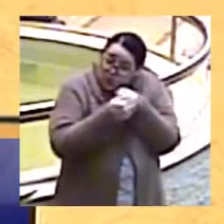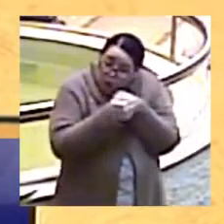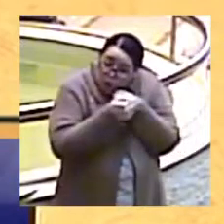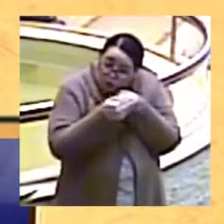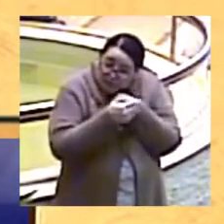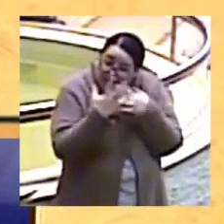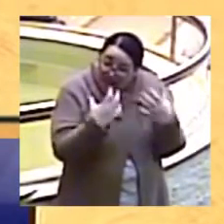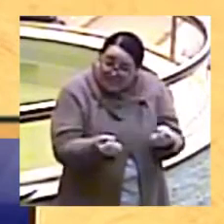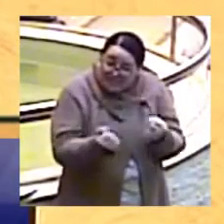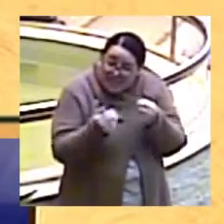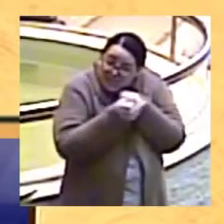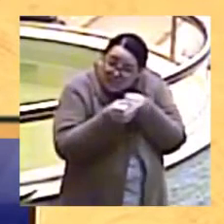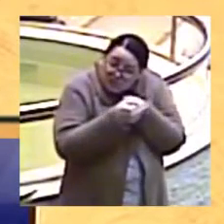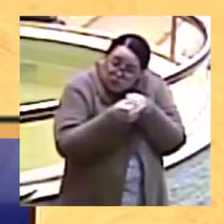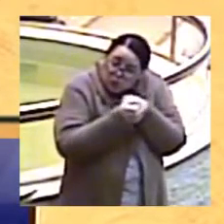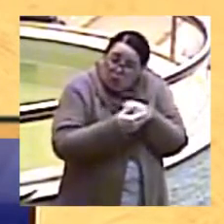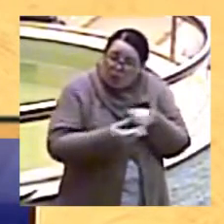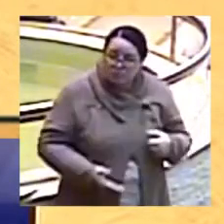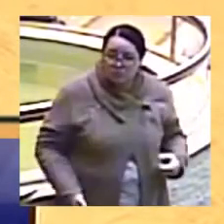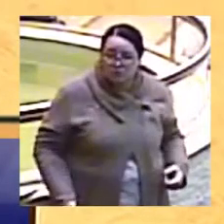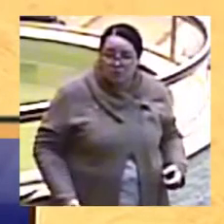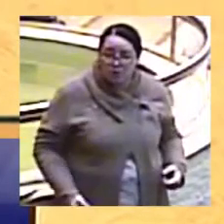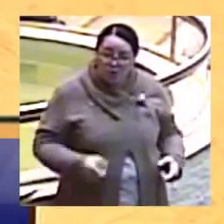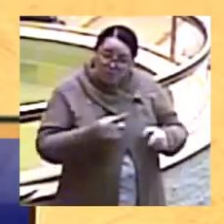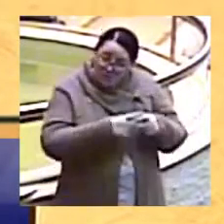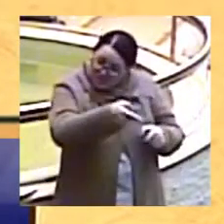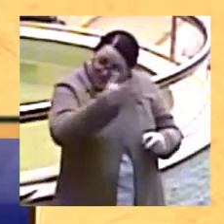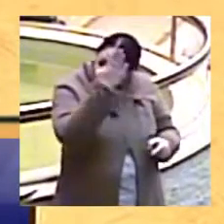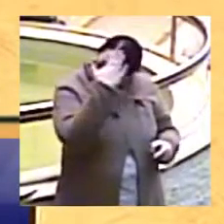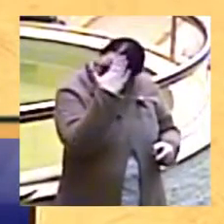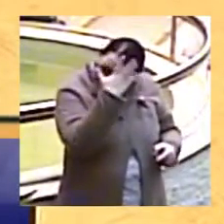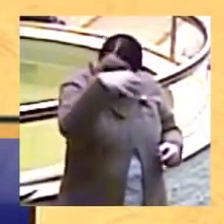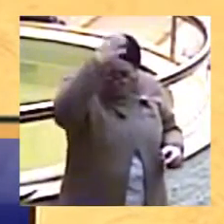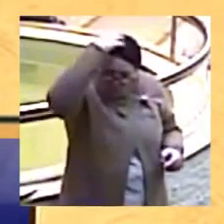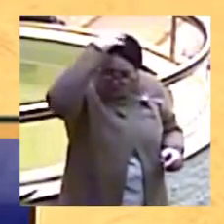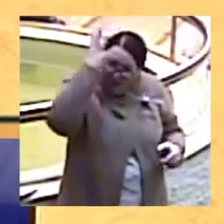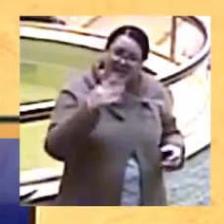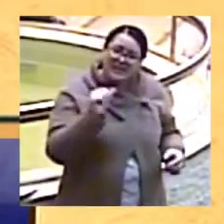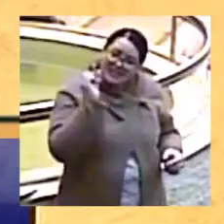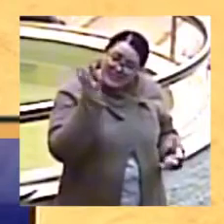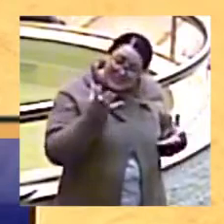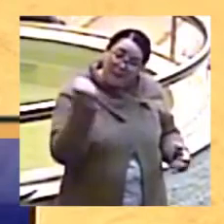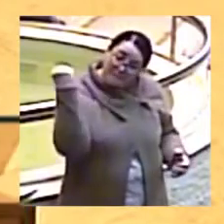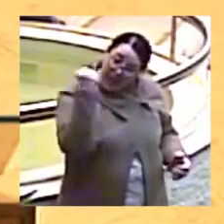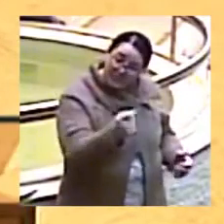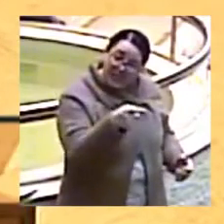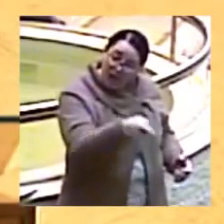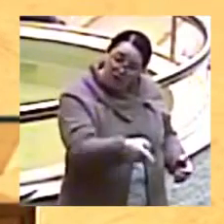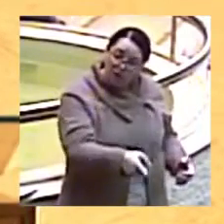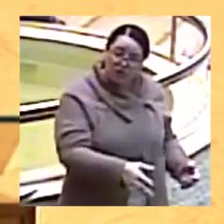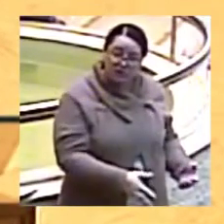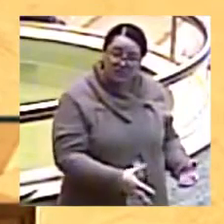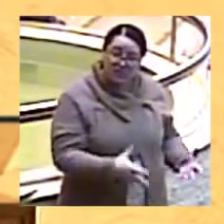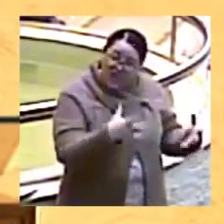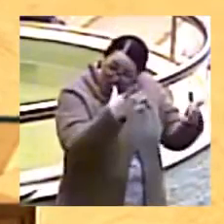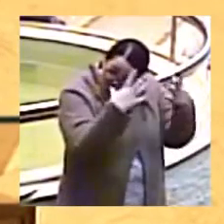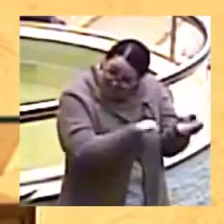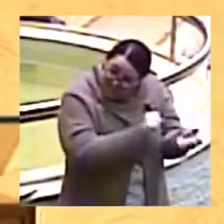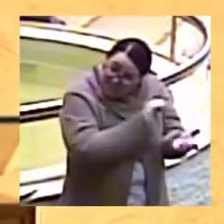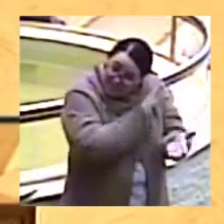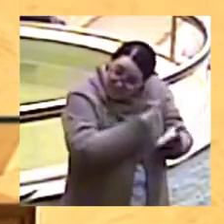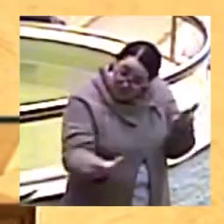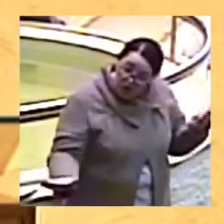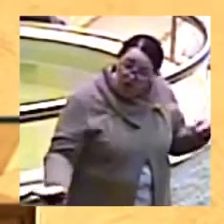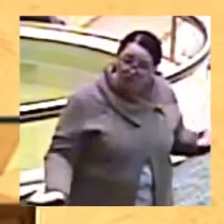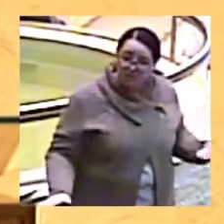que está acontecendo na sociedade. É você aceitar, o que está ocorrendo em nossos dias. E esta é uma verdade,